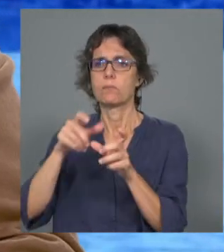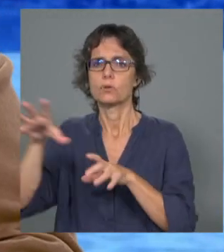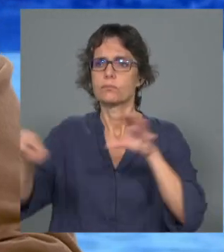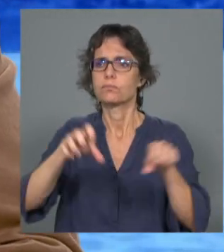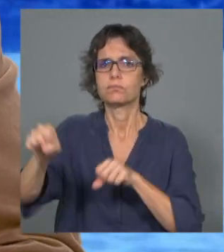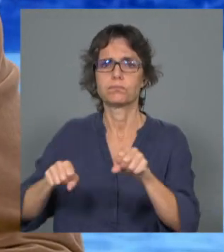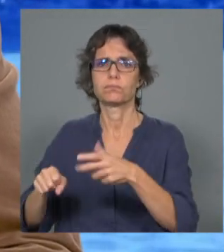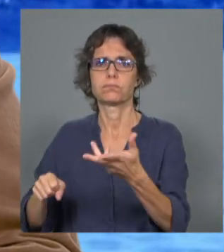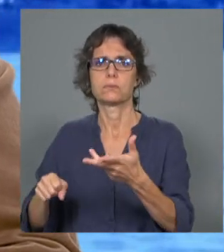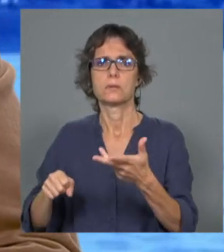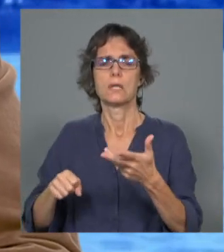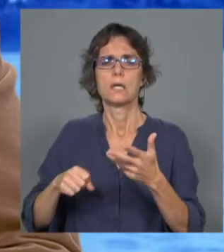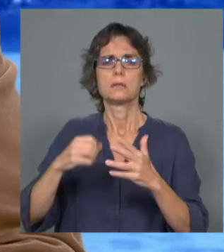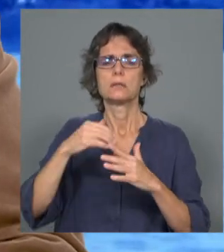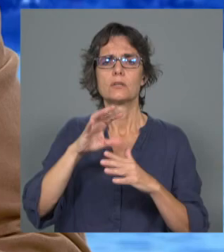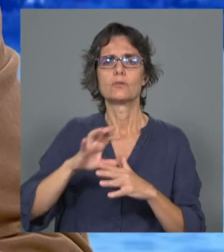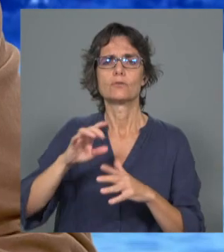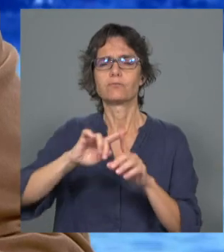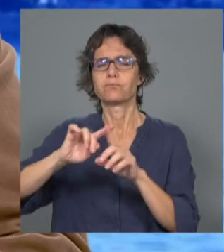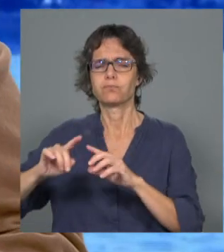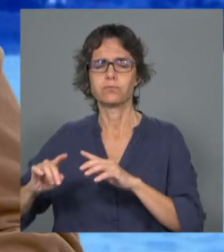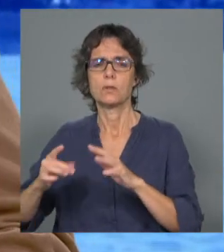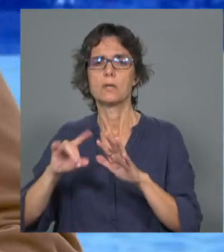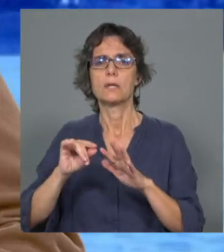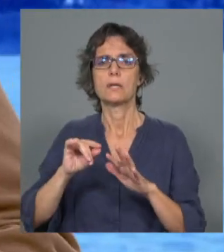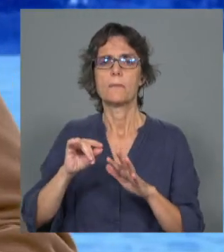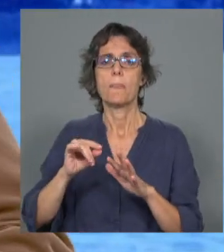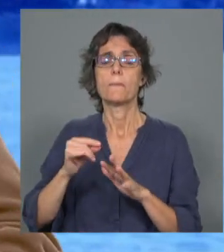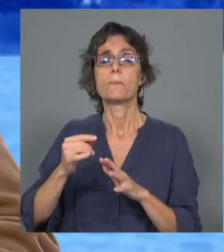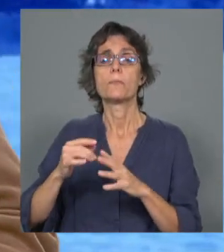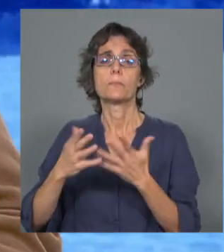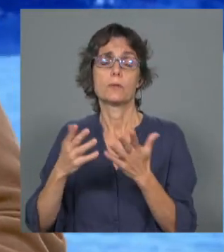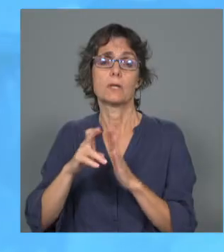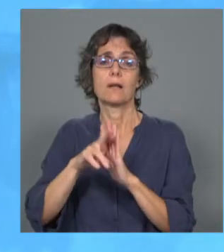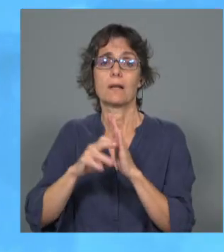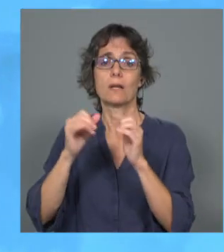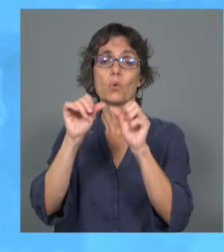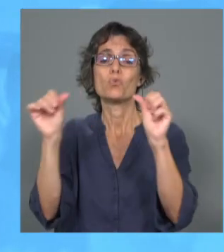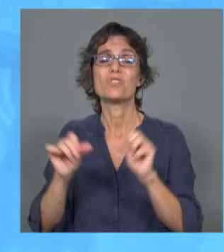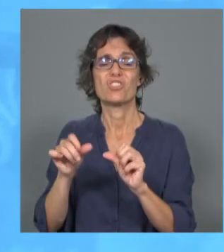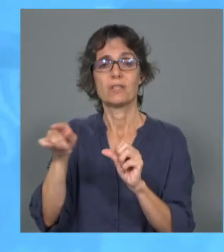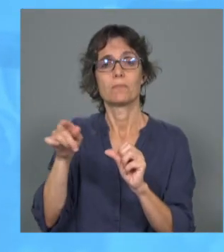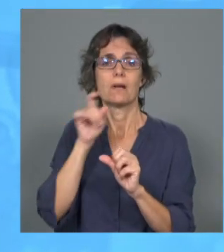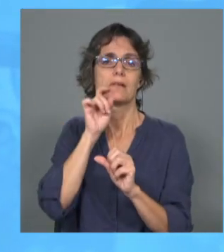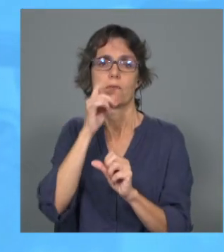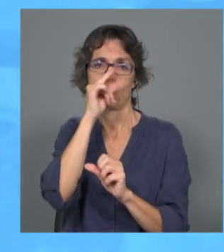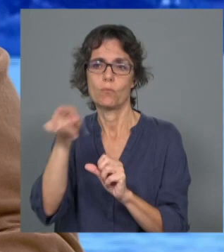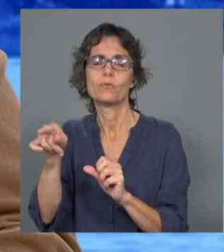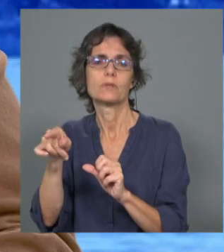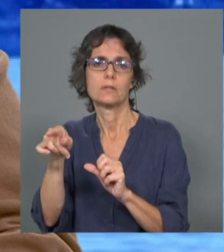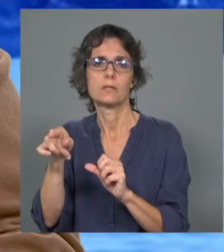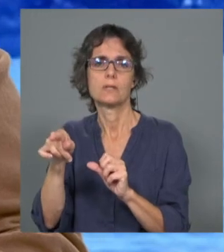O regime de Putin foi construído para desmobilizar as pessoas politicamente, em termos correntes, deixá-las no